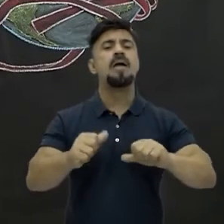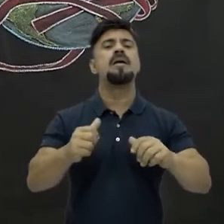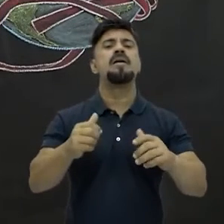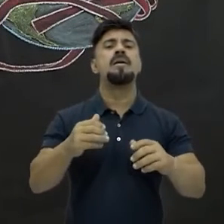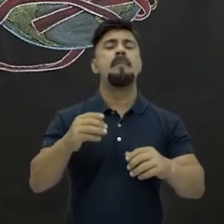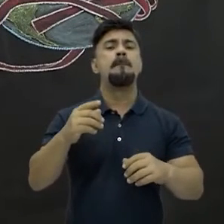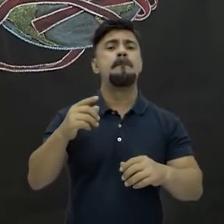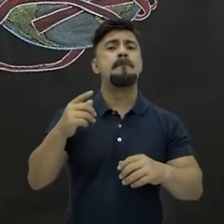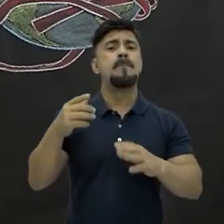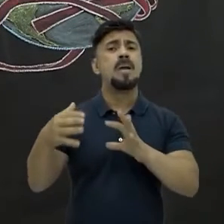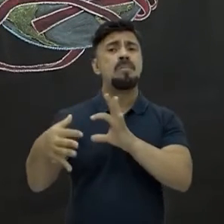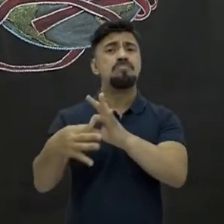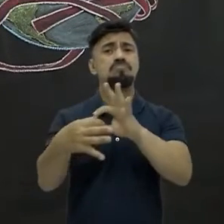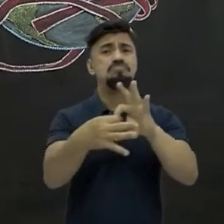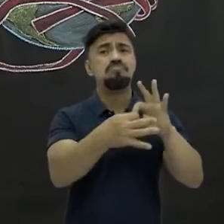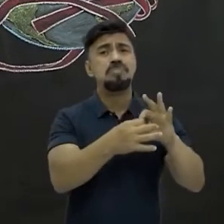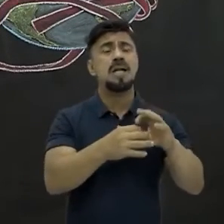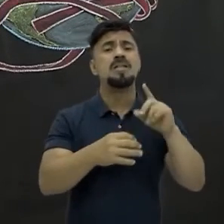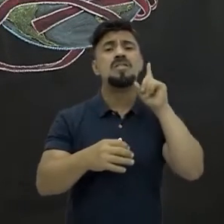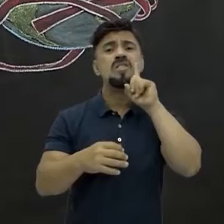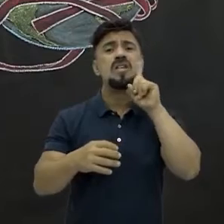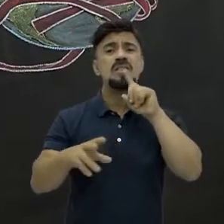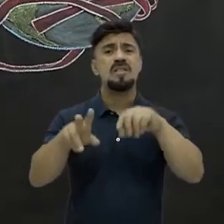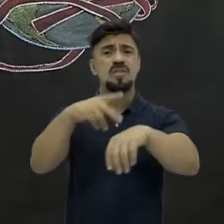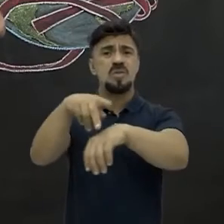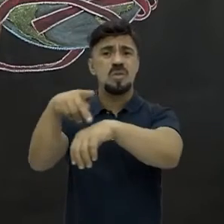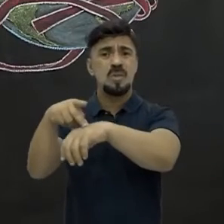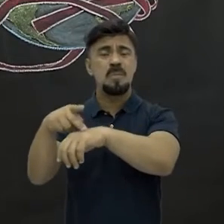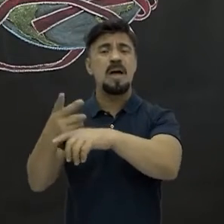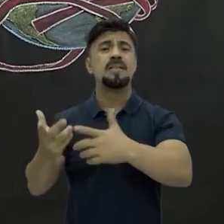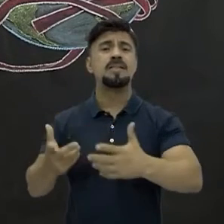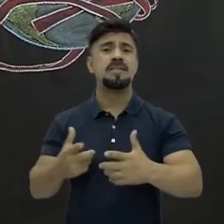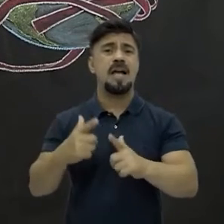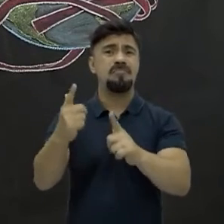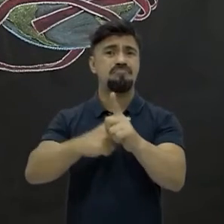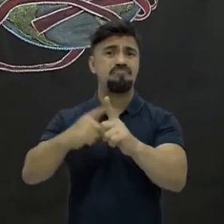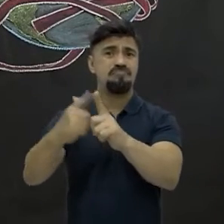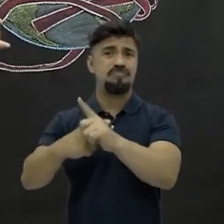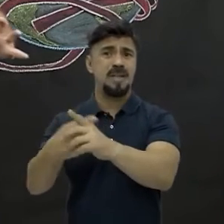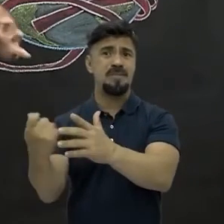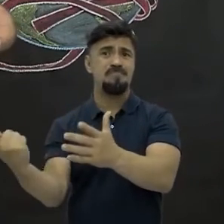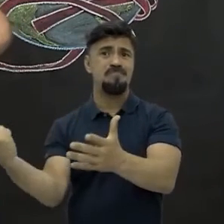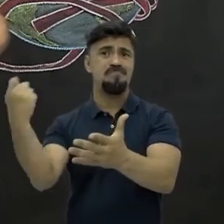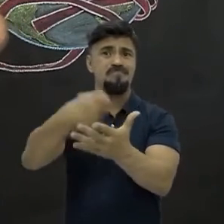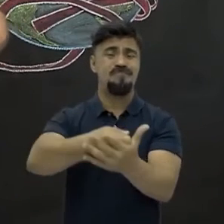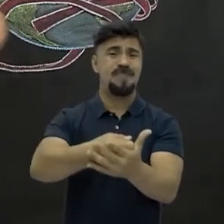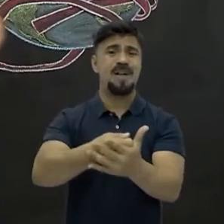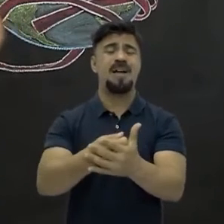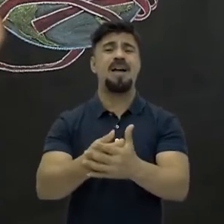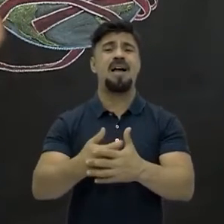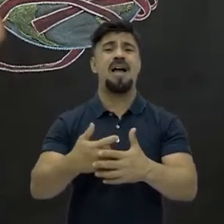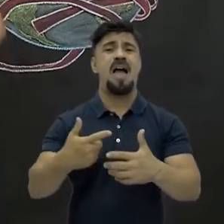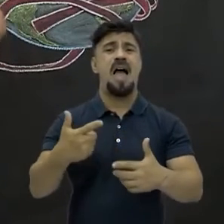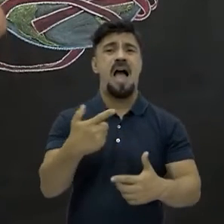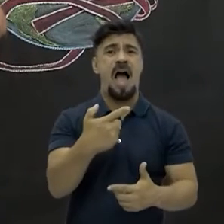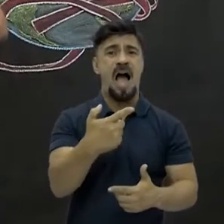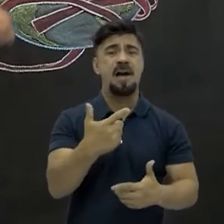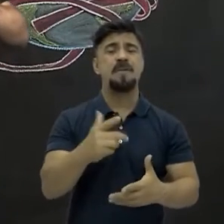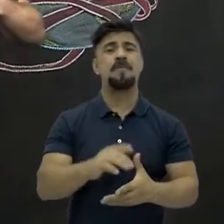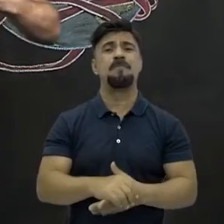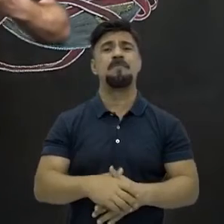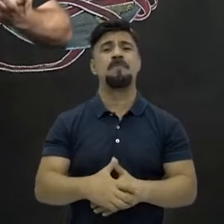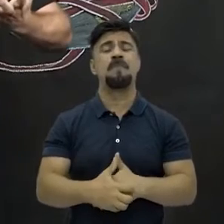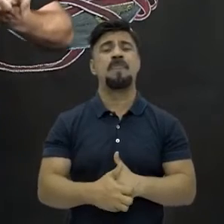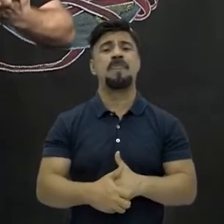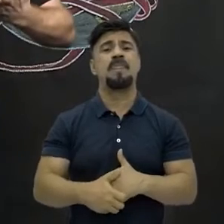principais aliados estadunidenses, aqueles que estavam devendo mais nessa situação de compra de armas, que é a parte da Inglaterra e da França.